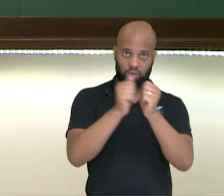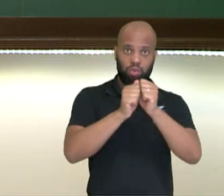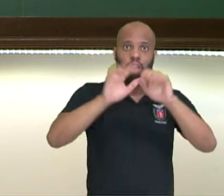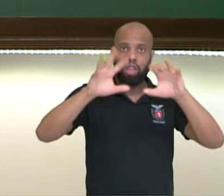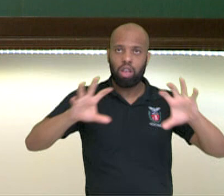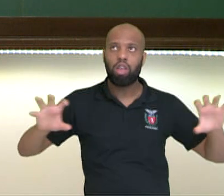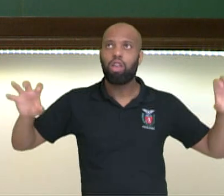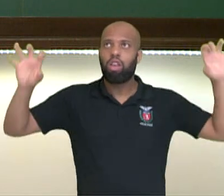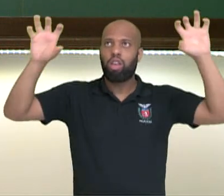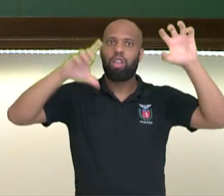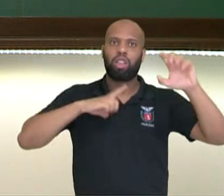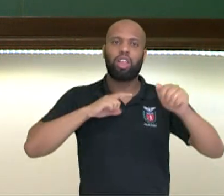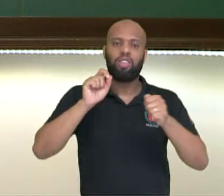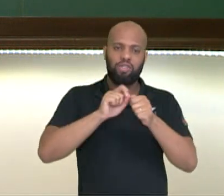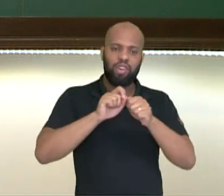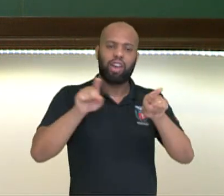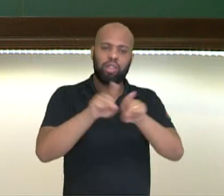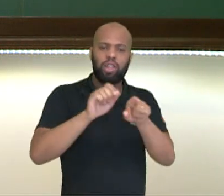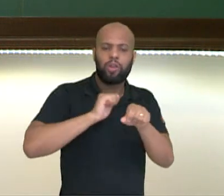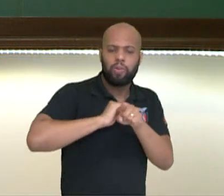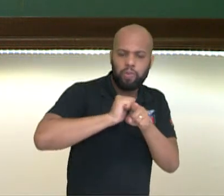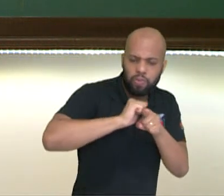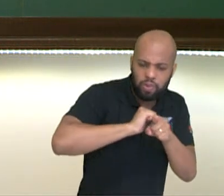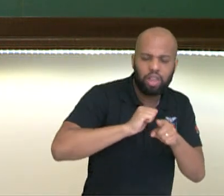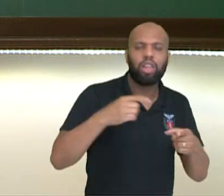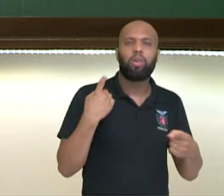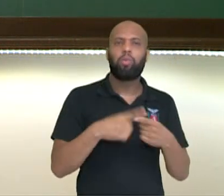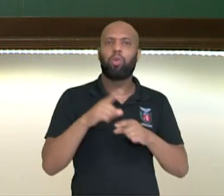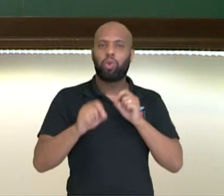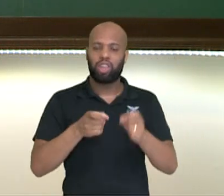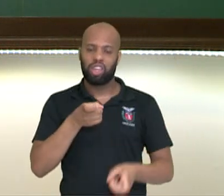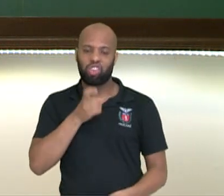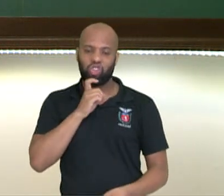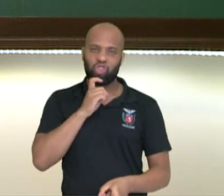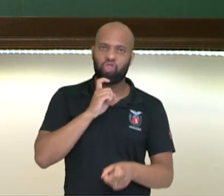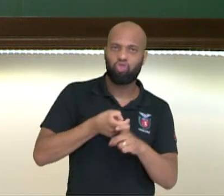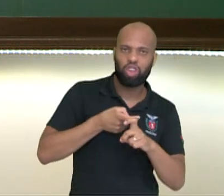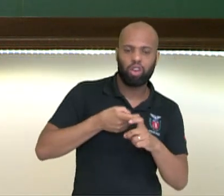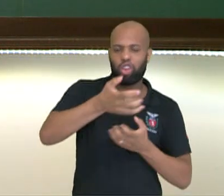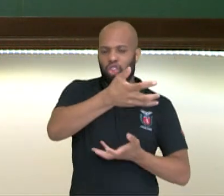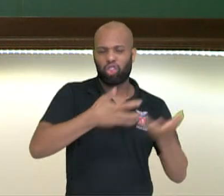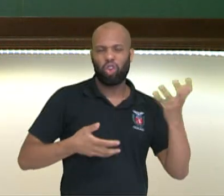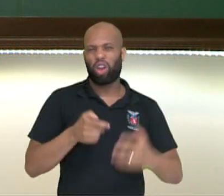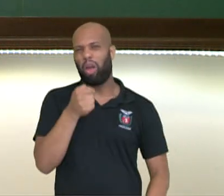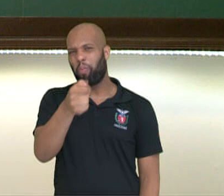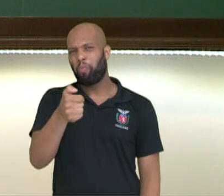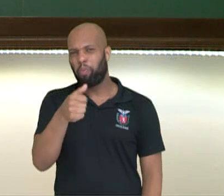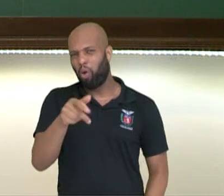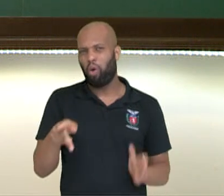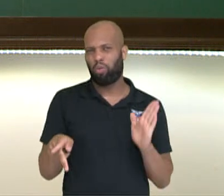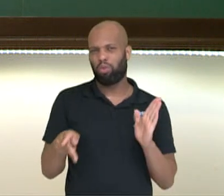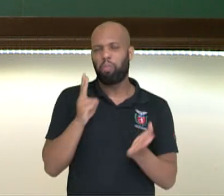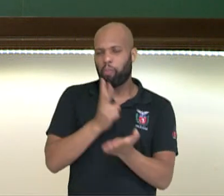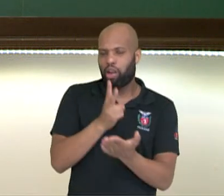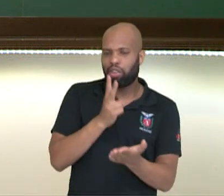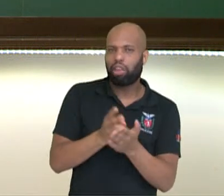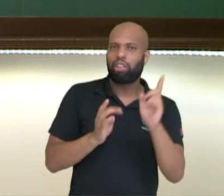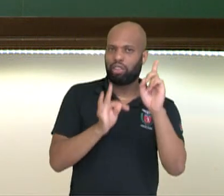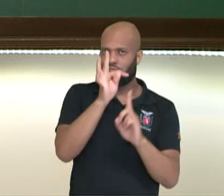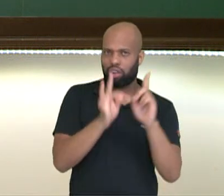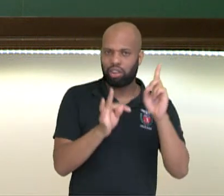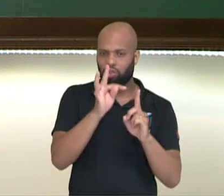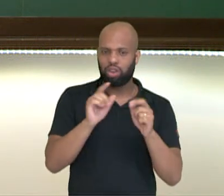esses cristais, lembrando que o gelo ele é isolante térmico, né? Ele não troca muito, ele mantém a temperatura bem, e